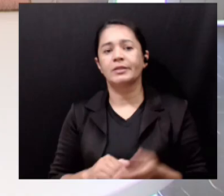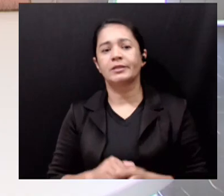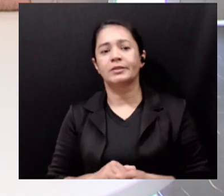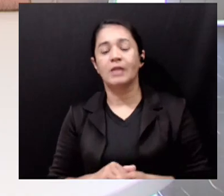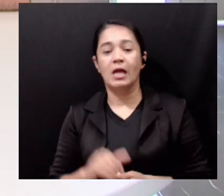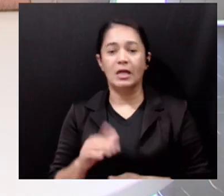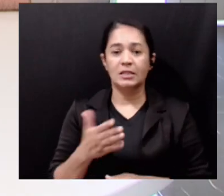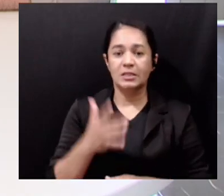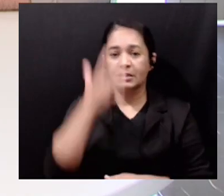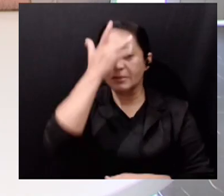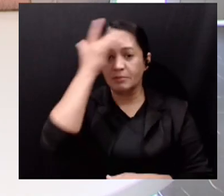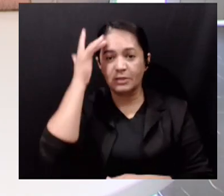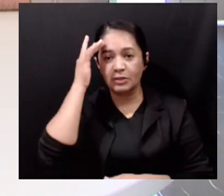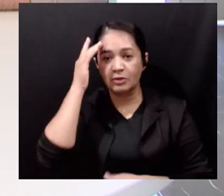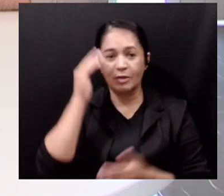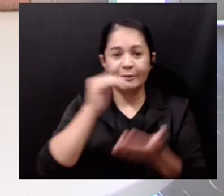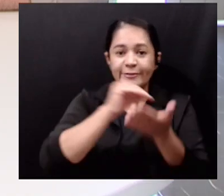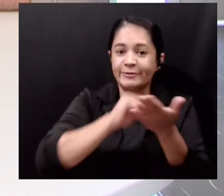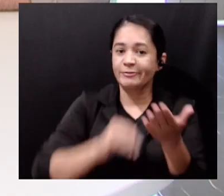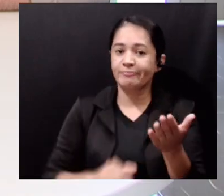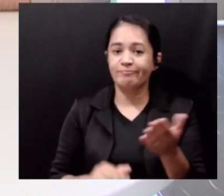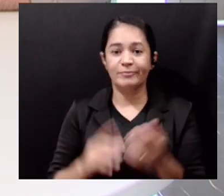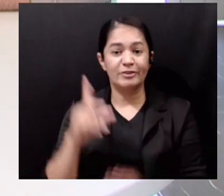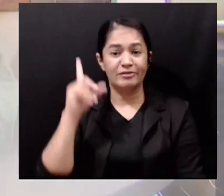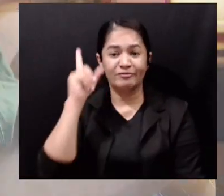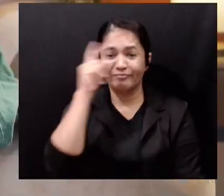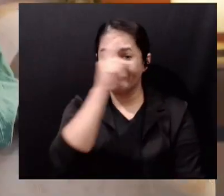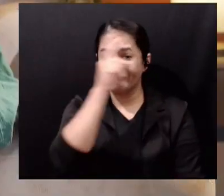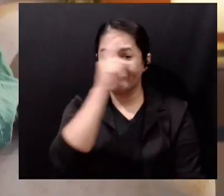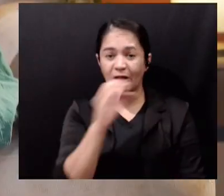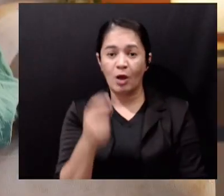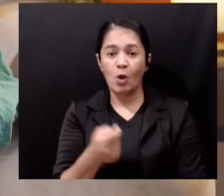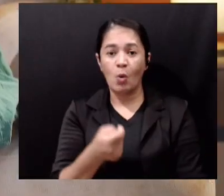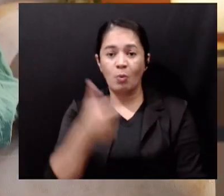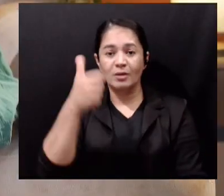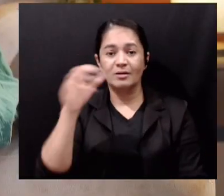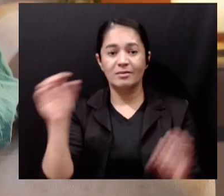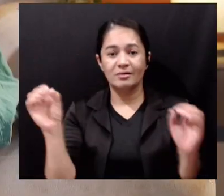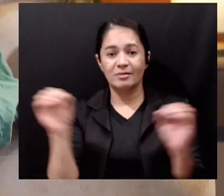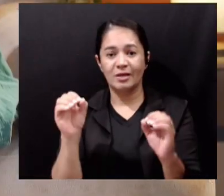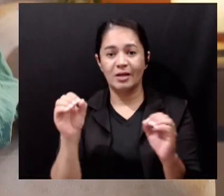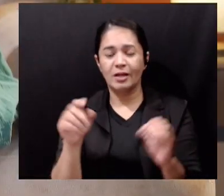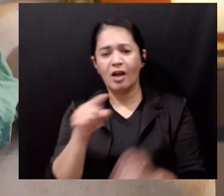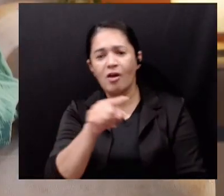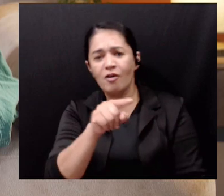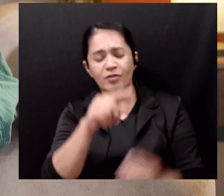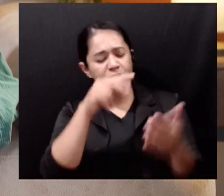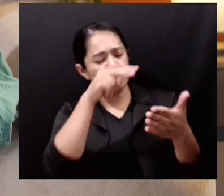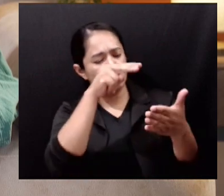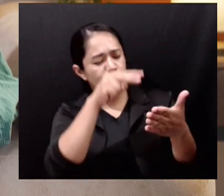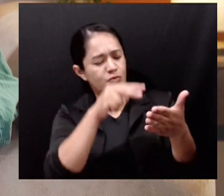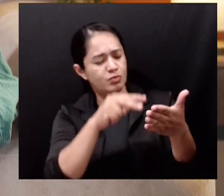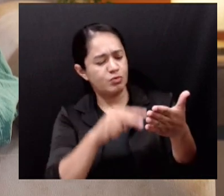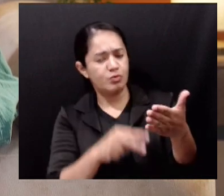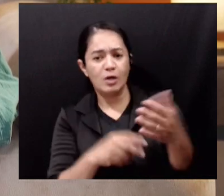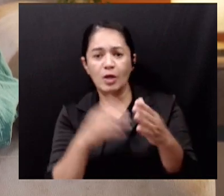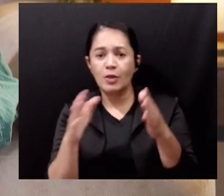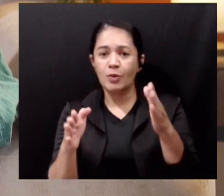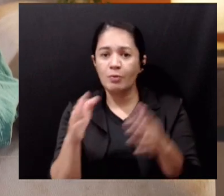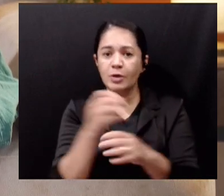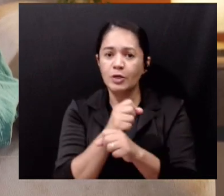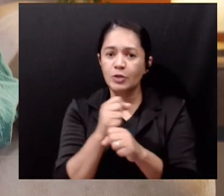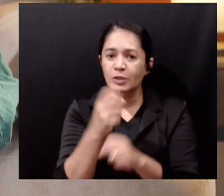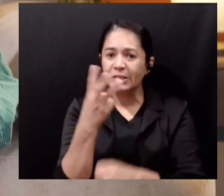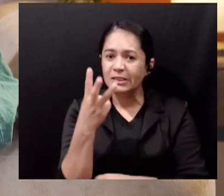fazem mais saque, raramente faz isso. Então, se você olha para o histórico e durante os últimos 3 anos você fez, sei lá, 2 vezes